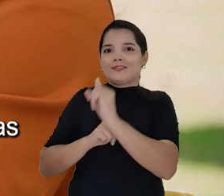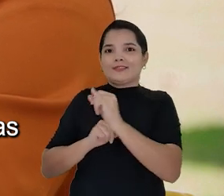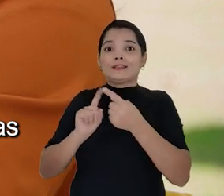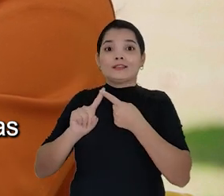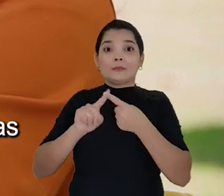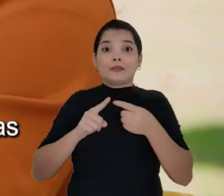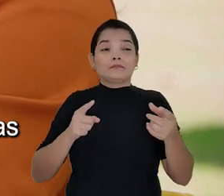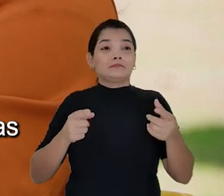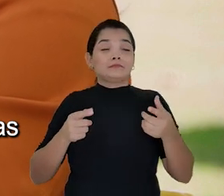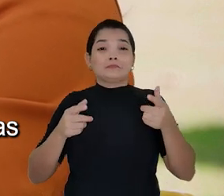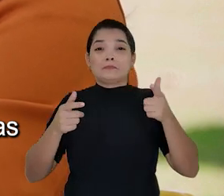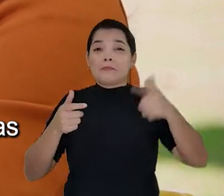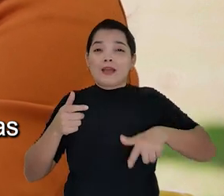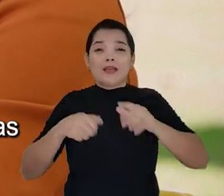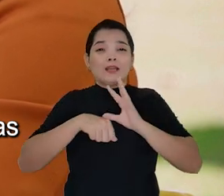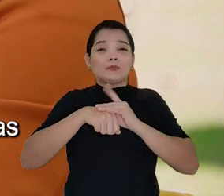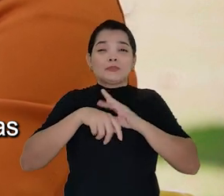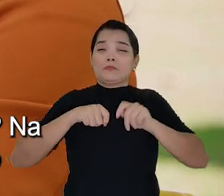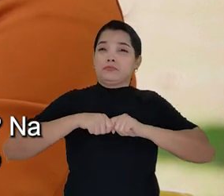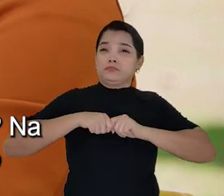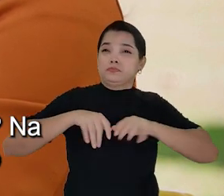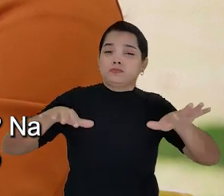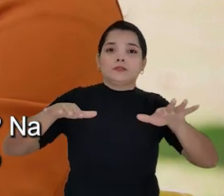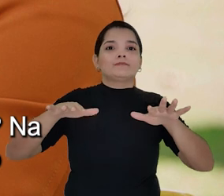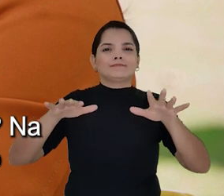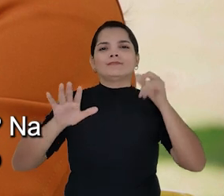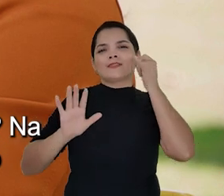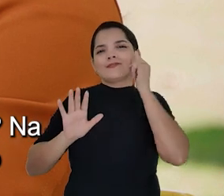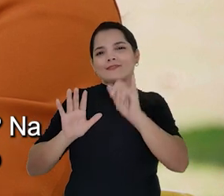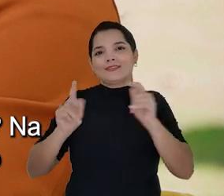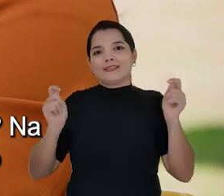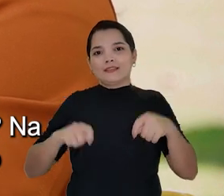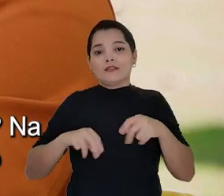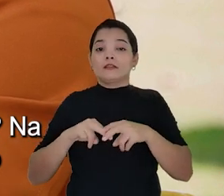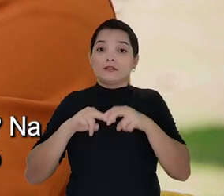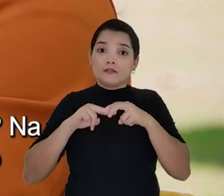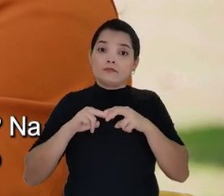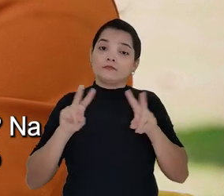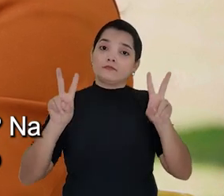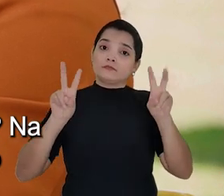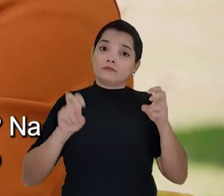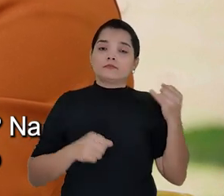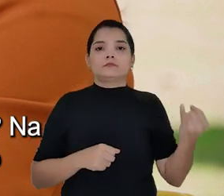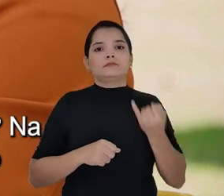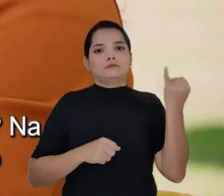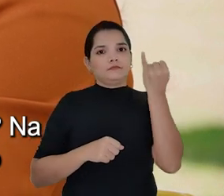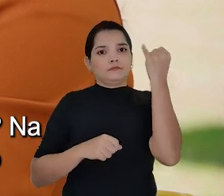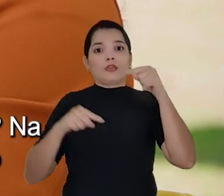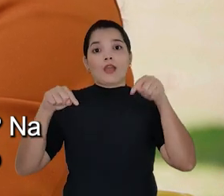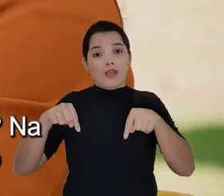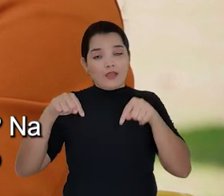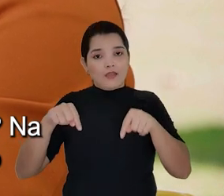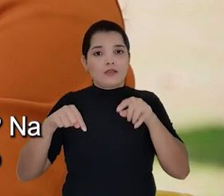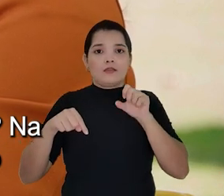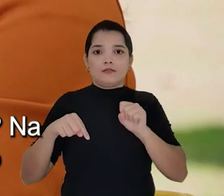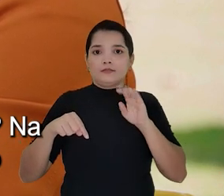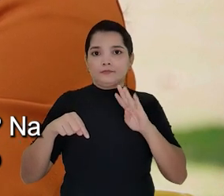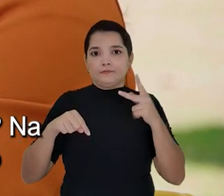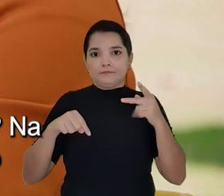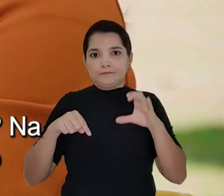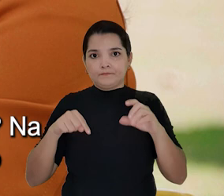sanitárias de saúde né globais de saúde Então eu acho que esse é um tema importante né na sbpc